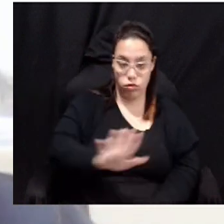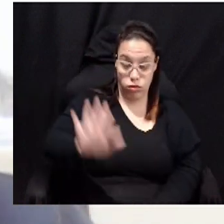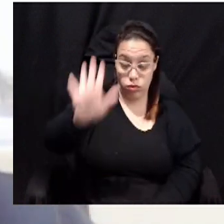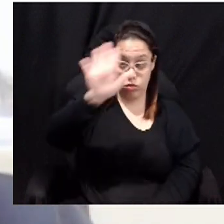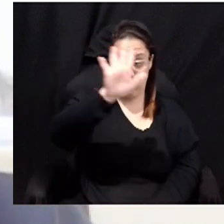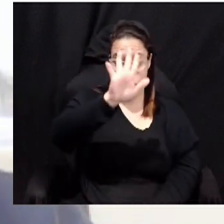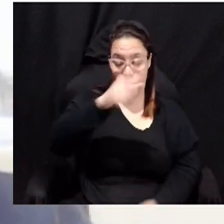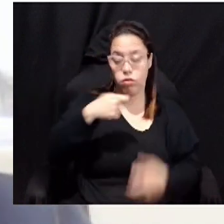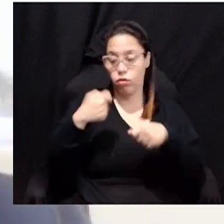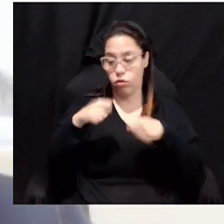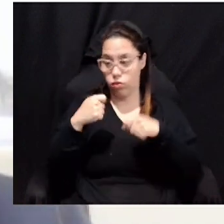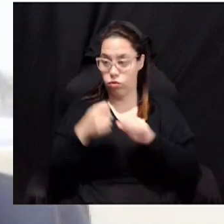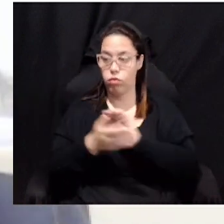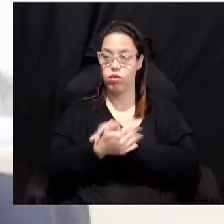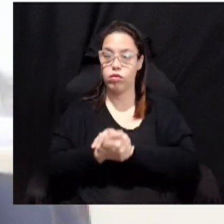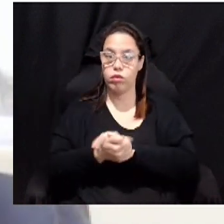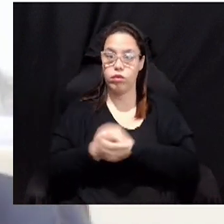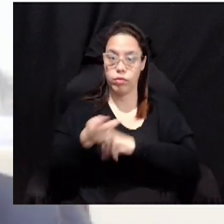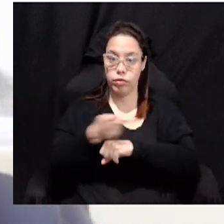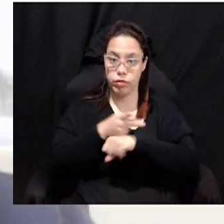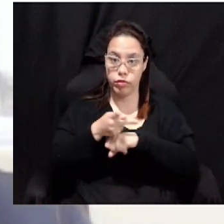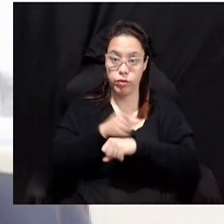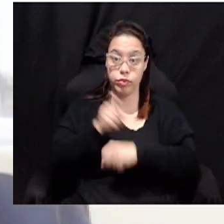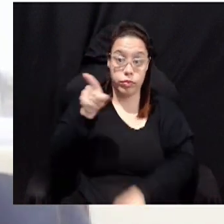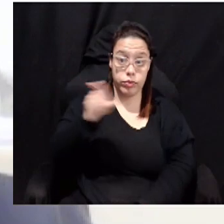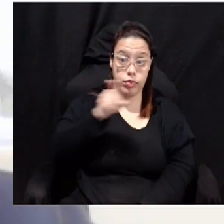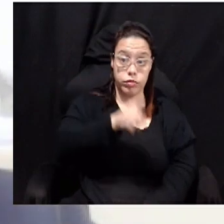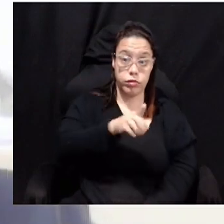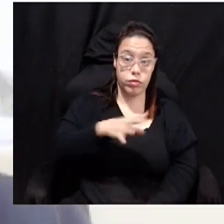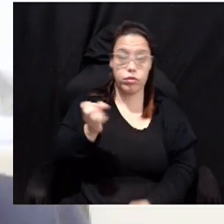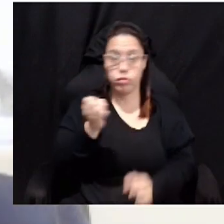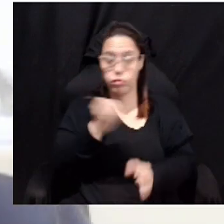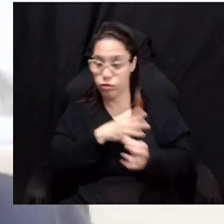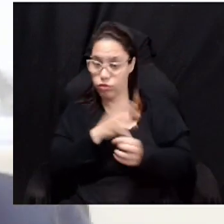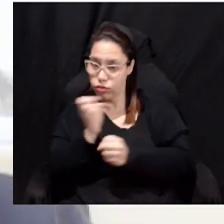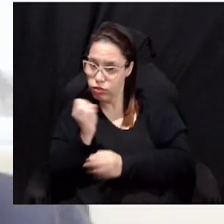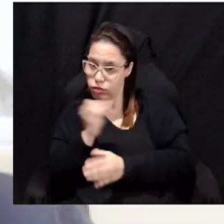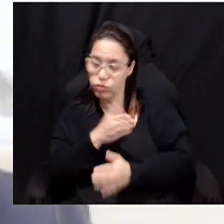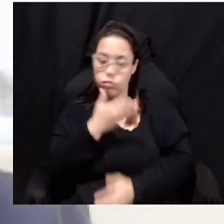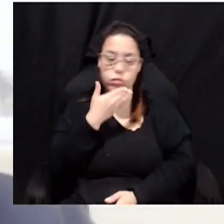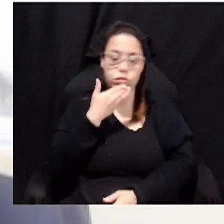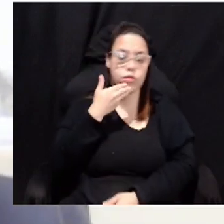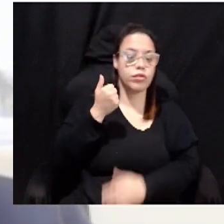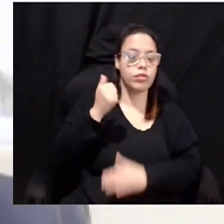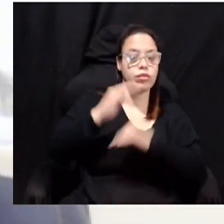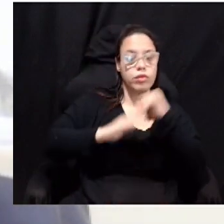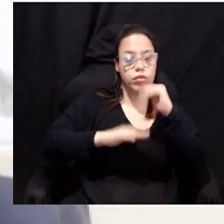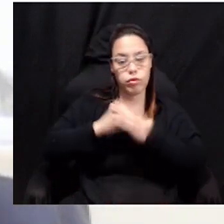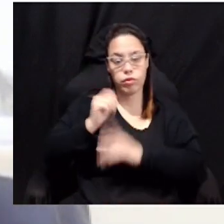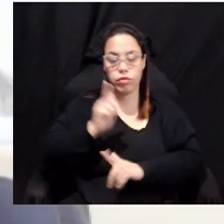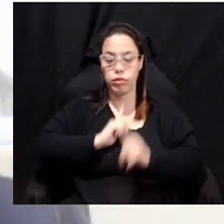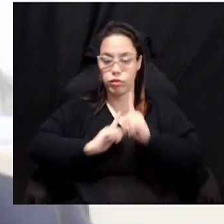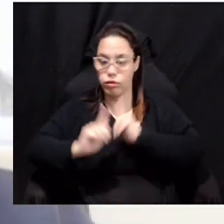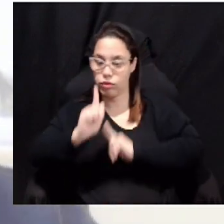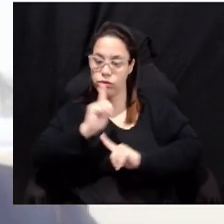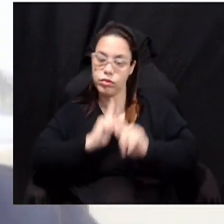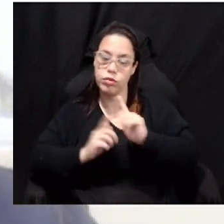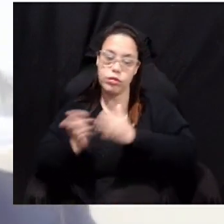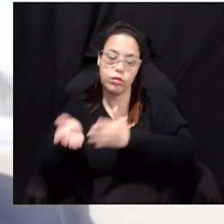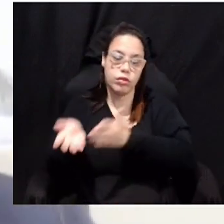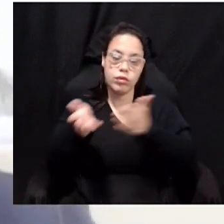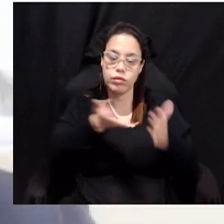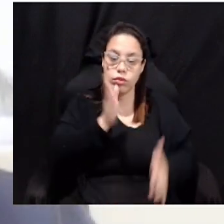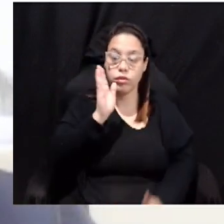de estar buscando lá fora mais inovações, melhores práticas de gestão, estamos trazendo já, né,